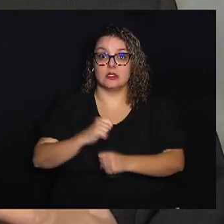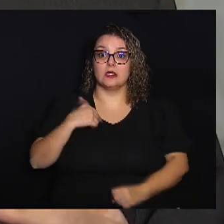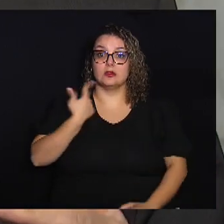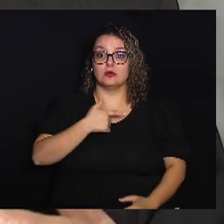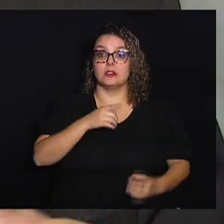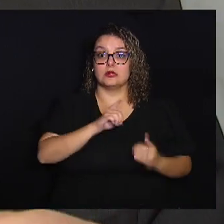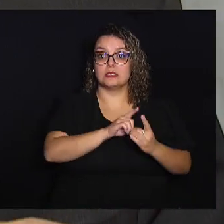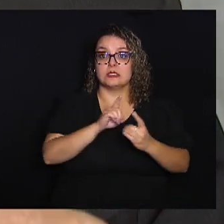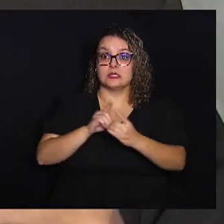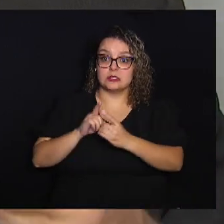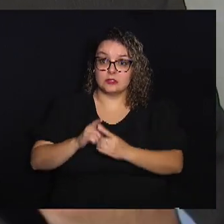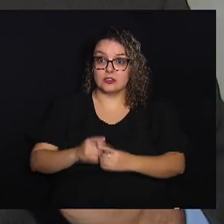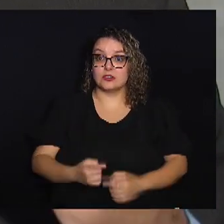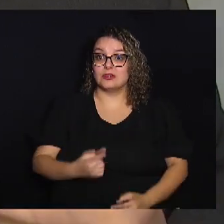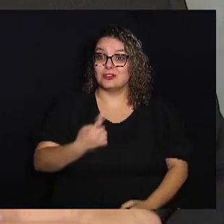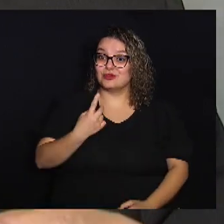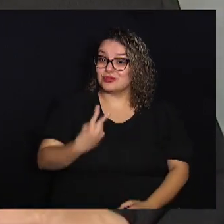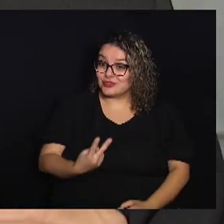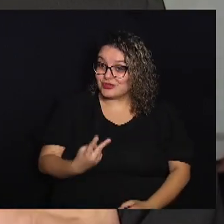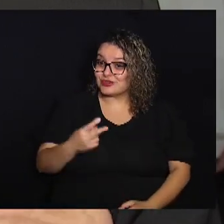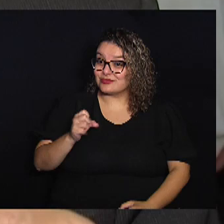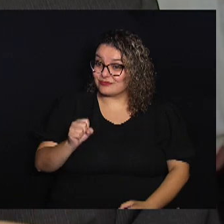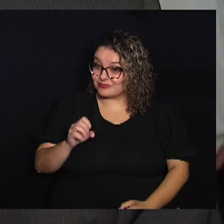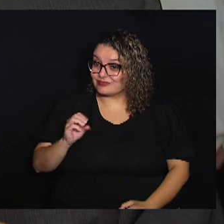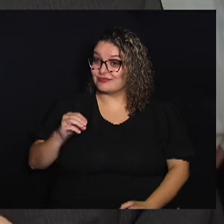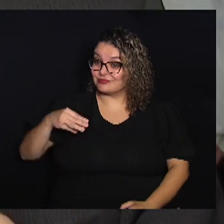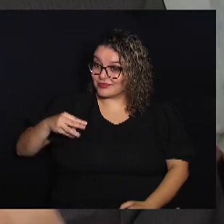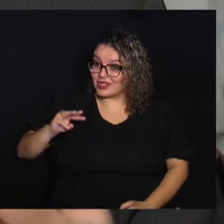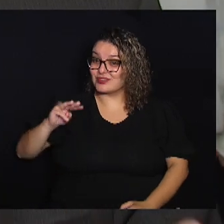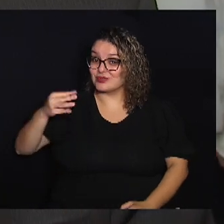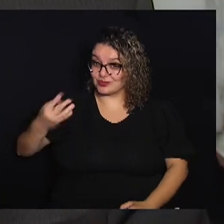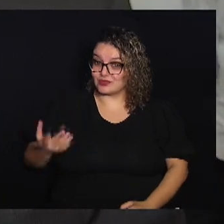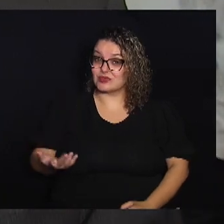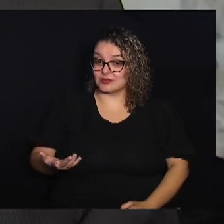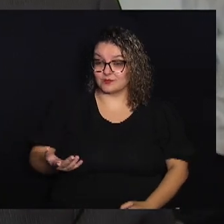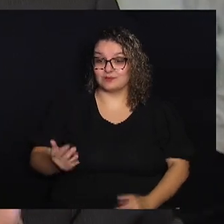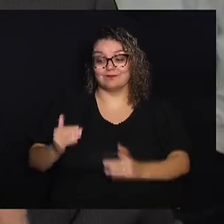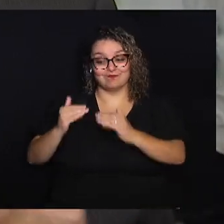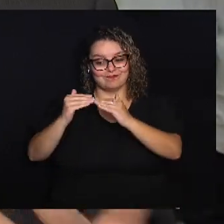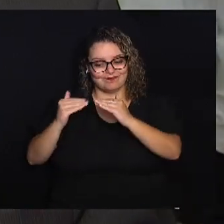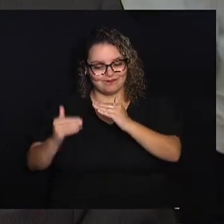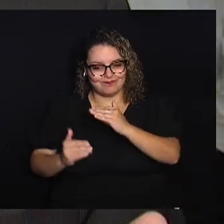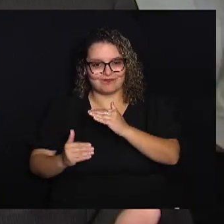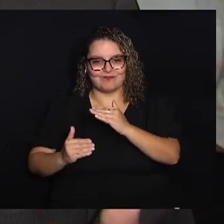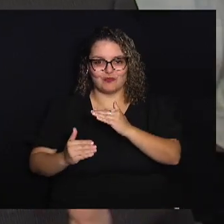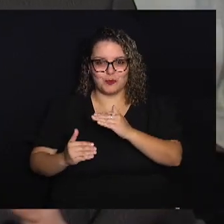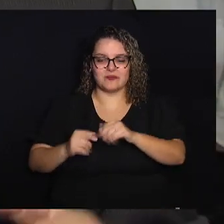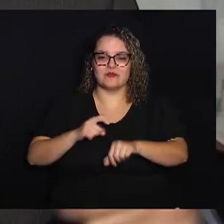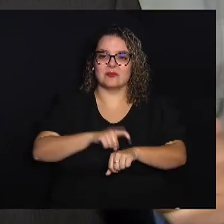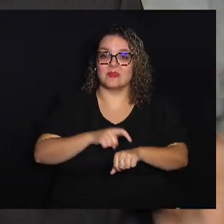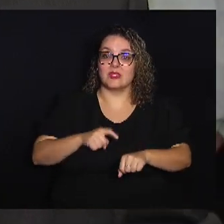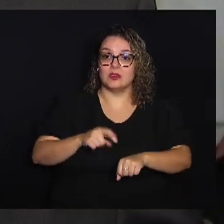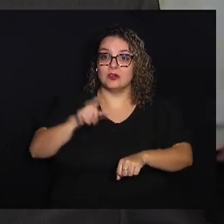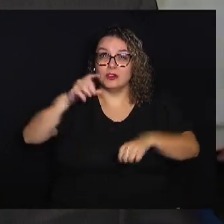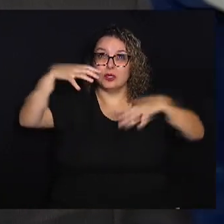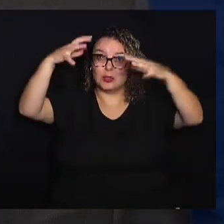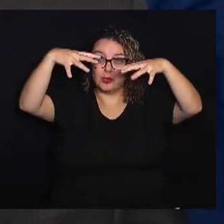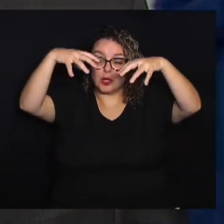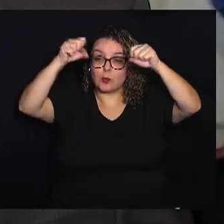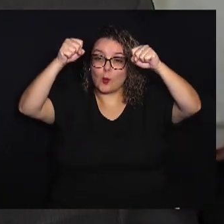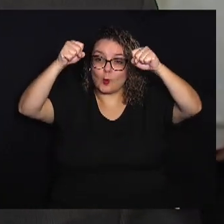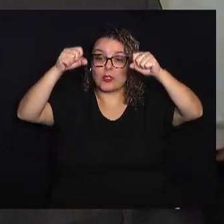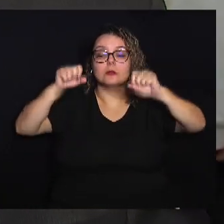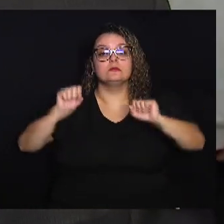a disponibilidade é cerca de 280 metros cúbicos. Então, isso significa que em momentos de estiagem, a gente